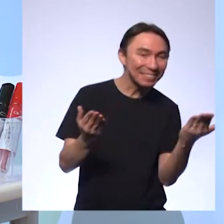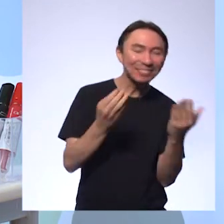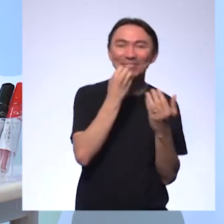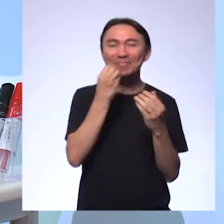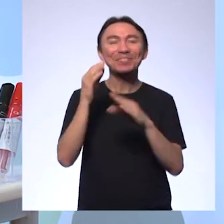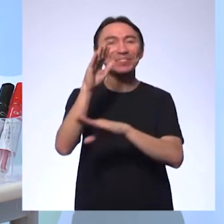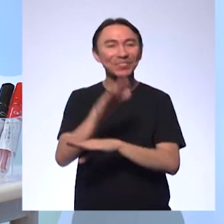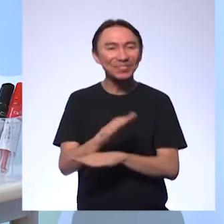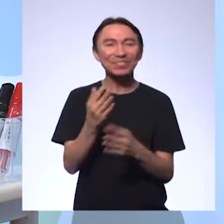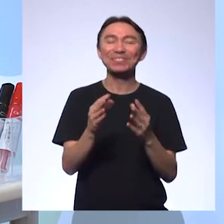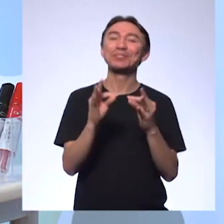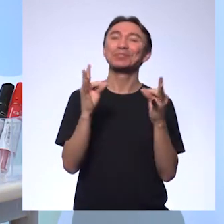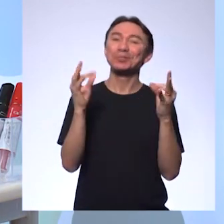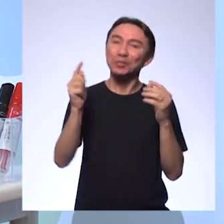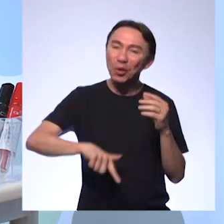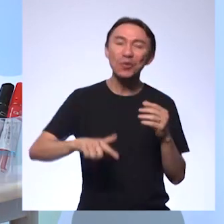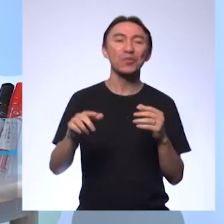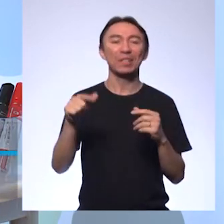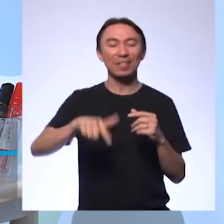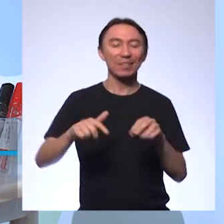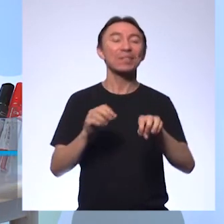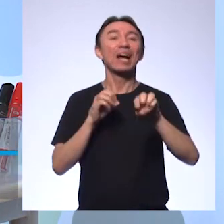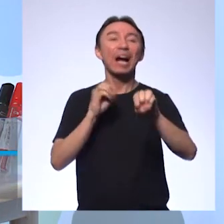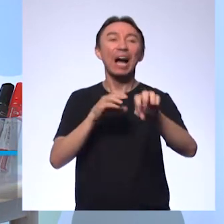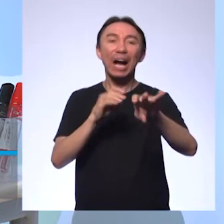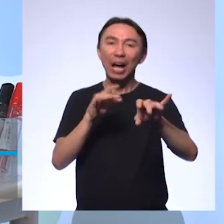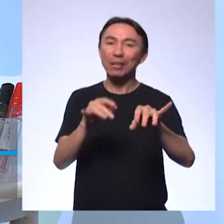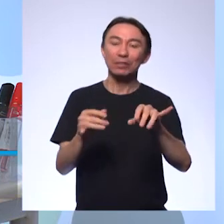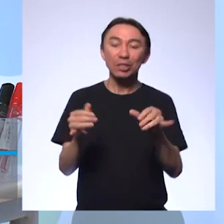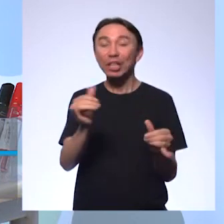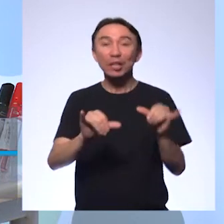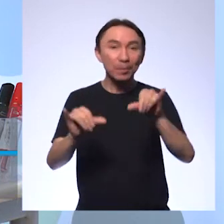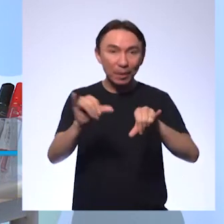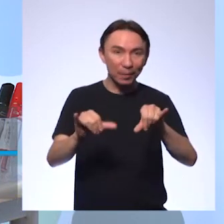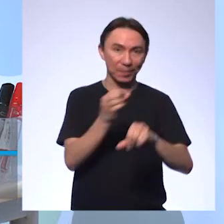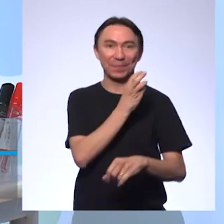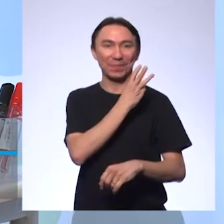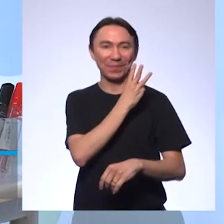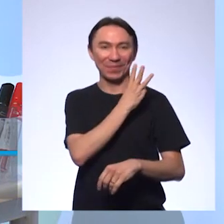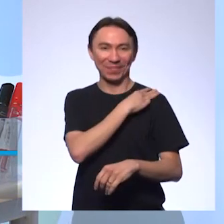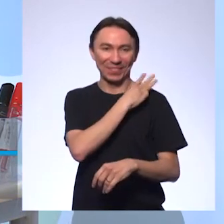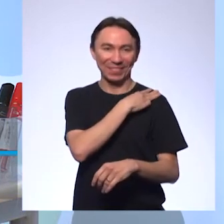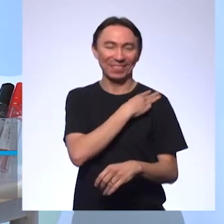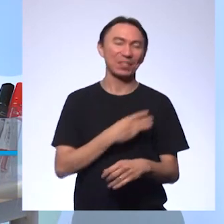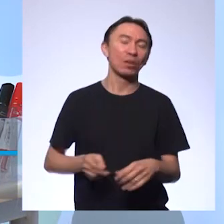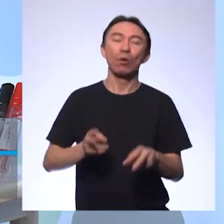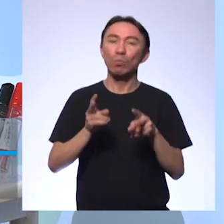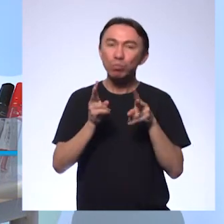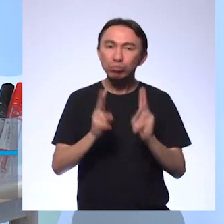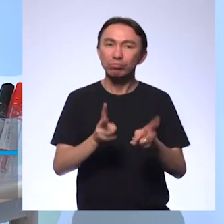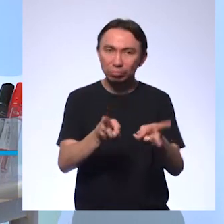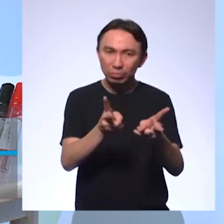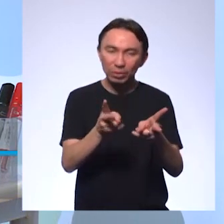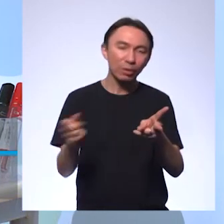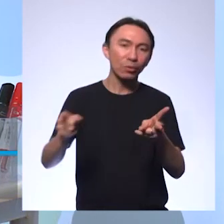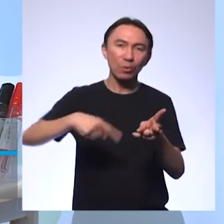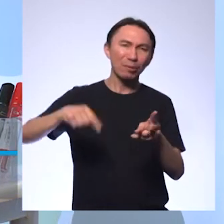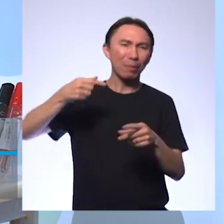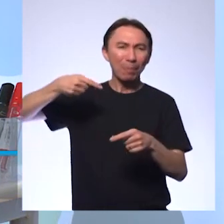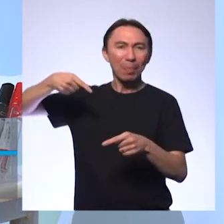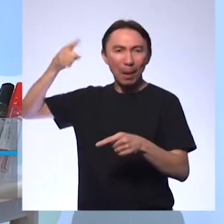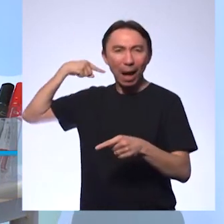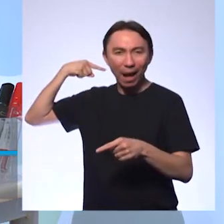todos bem-vindos a mais uma aula de Química da terceira série do ensino médio. Hoje nós vamos dar continuidade na habilidade que nós começamos na